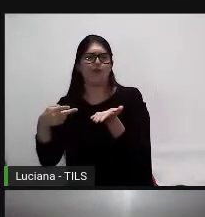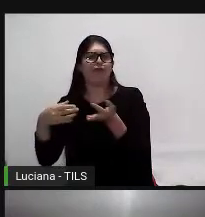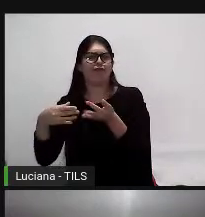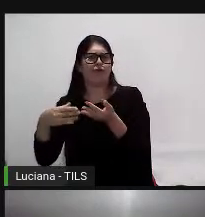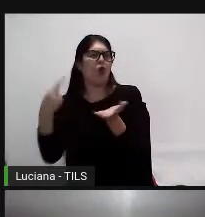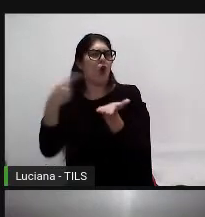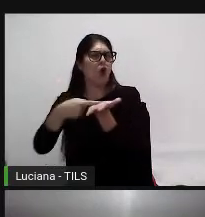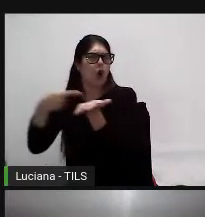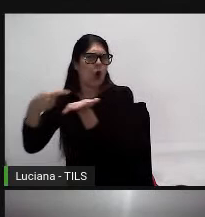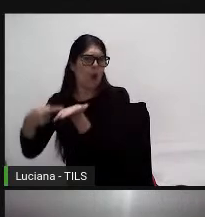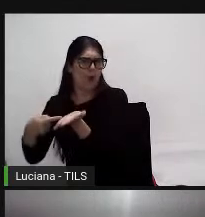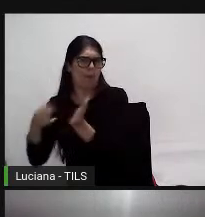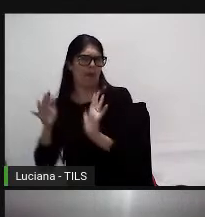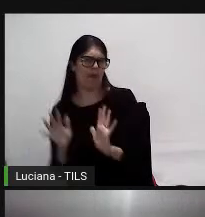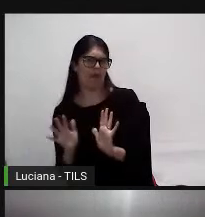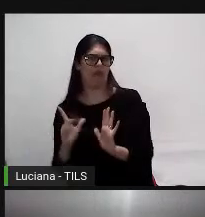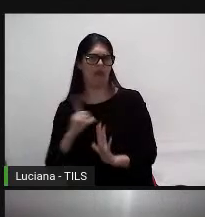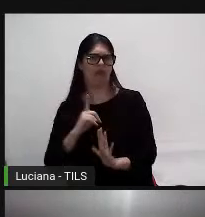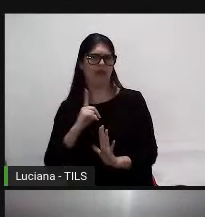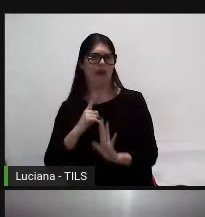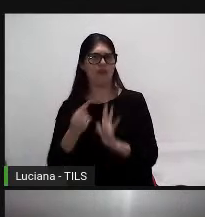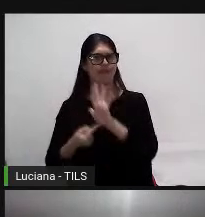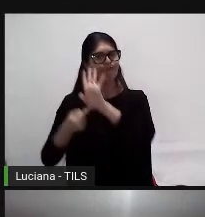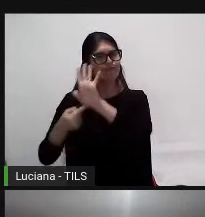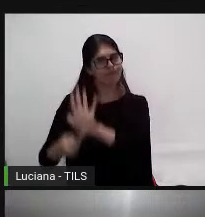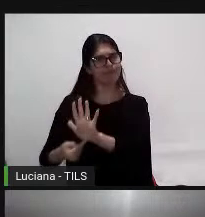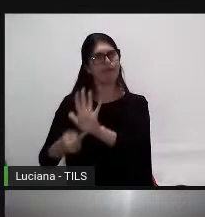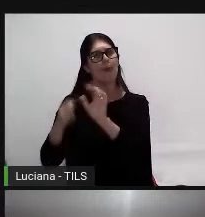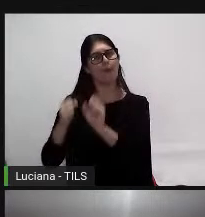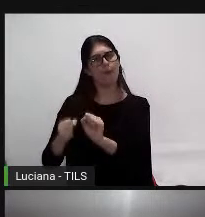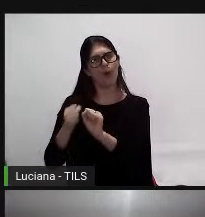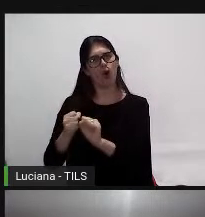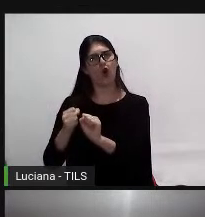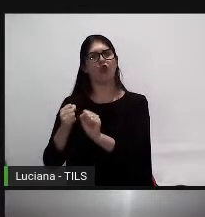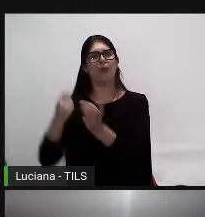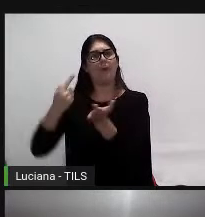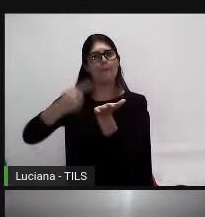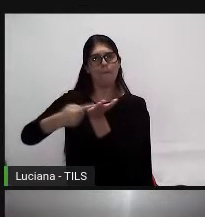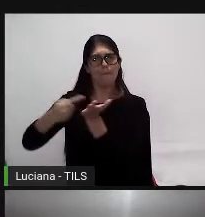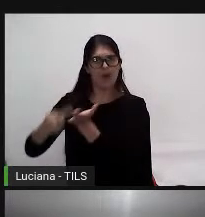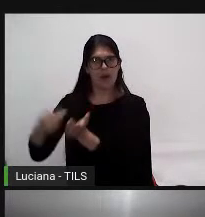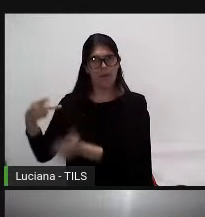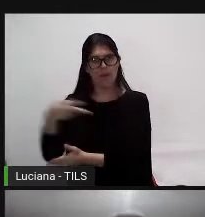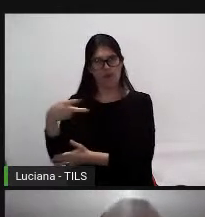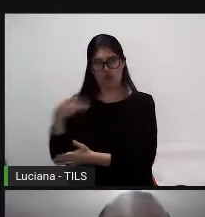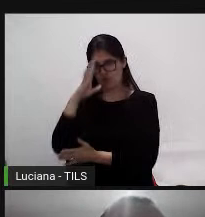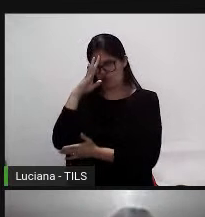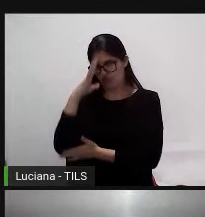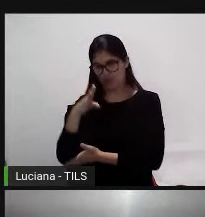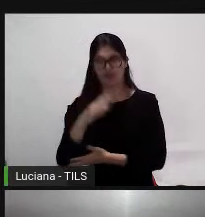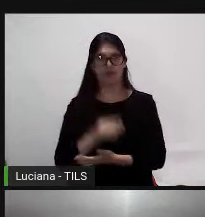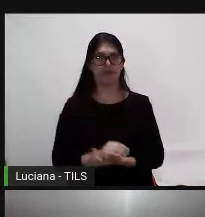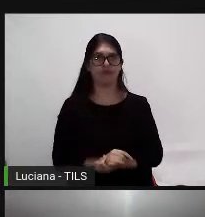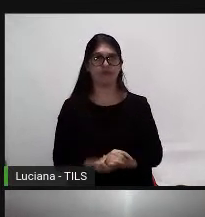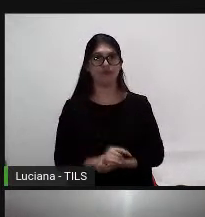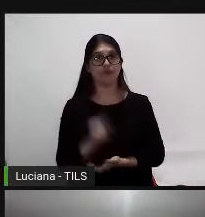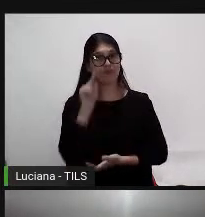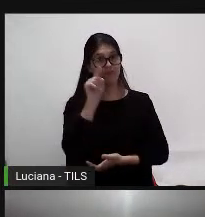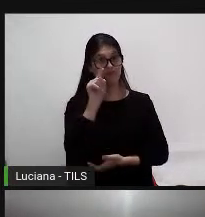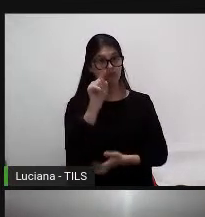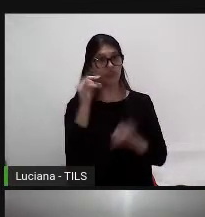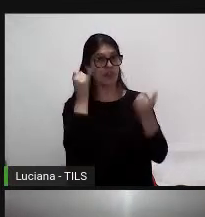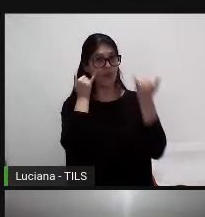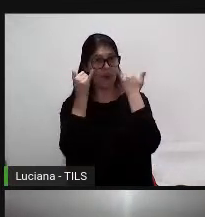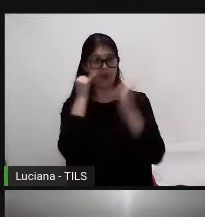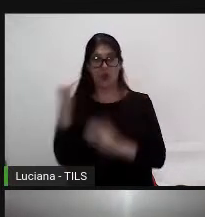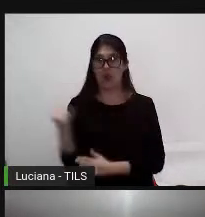será disponibilizado em breve, e aí poderão tirar essas dúvidas. Isso aqui é importante, e